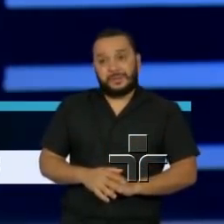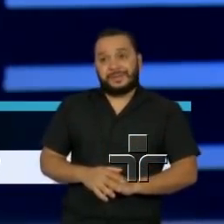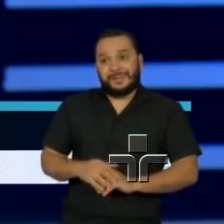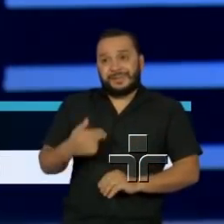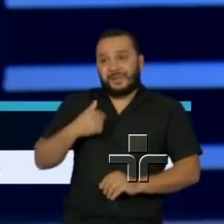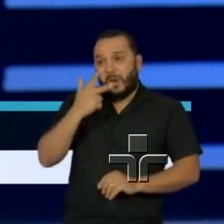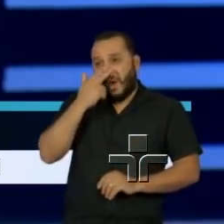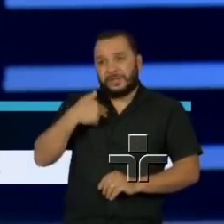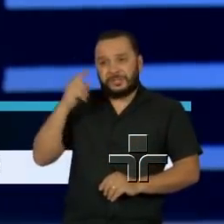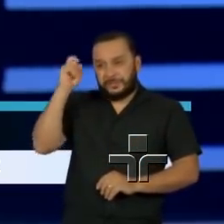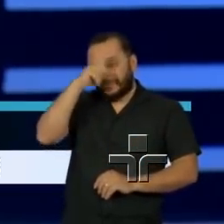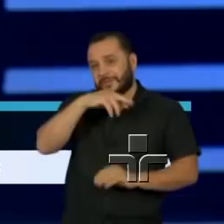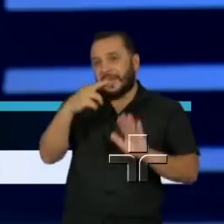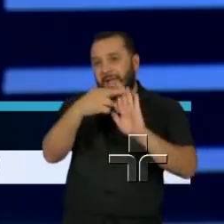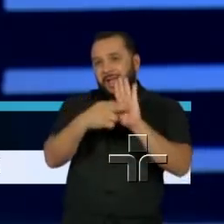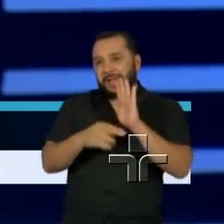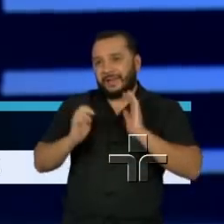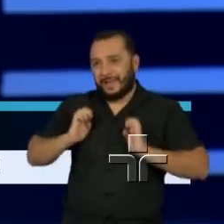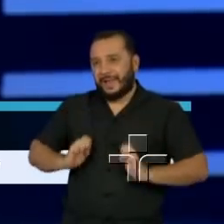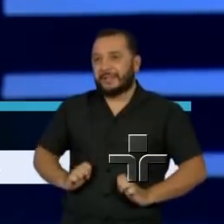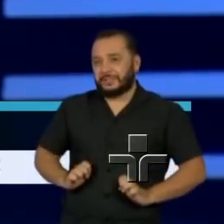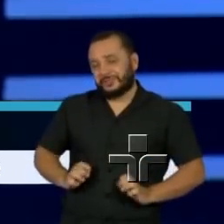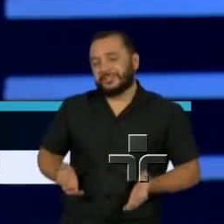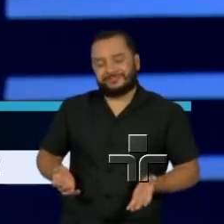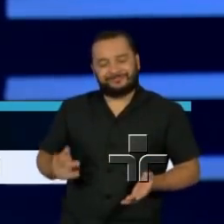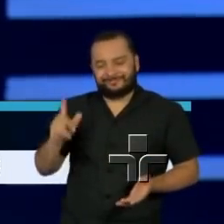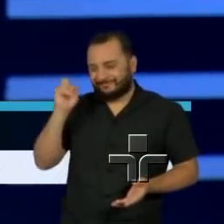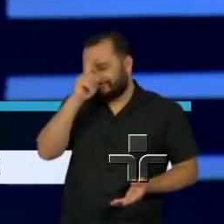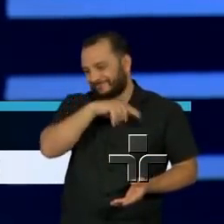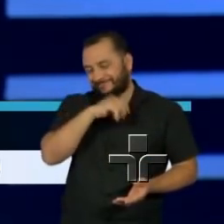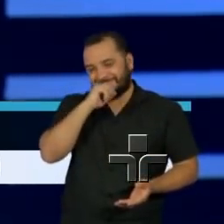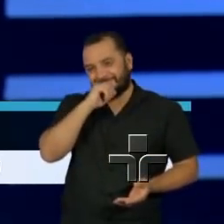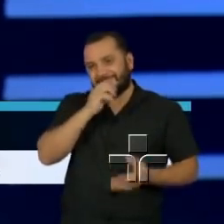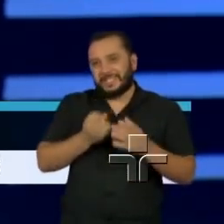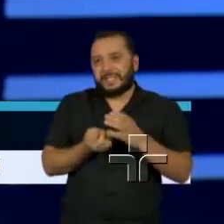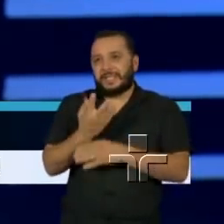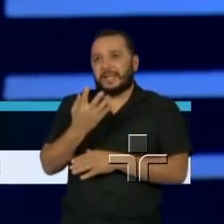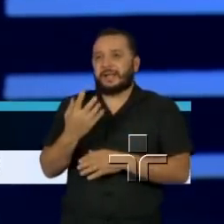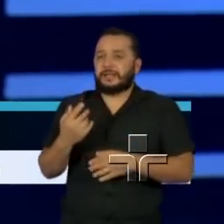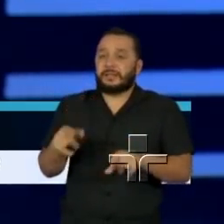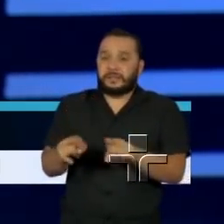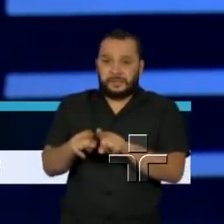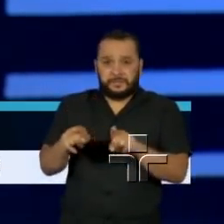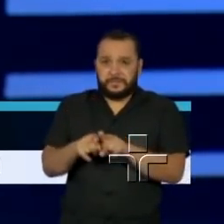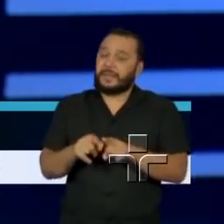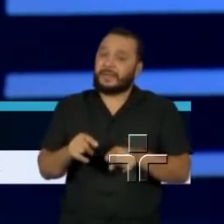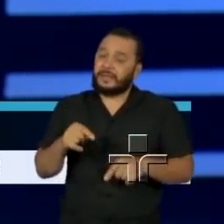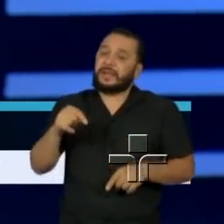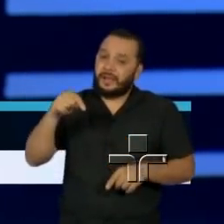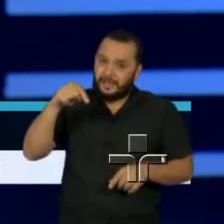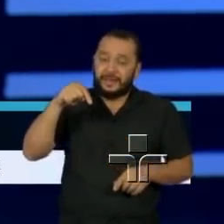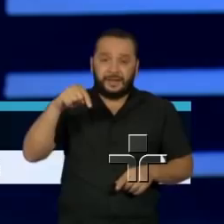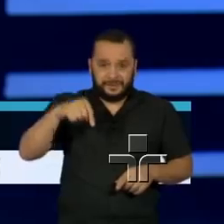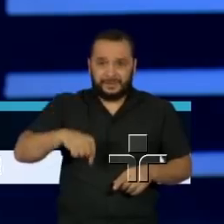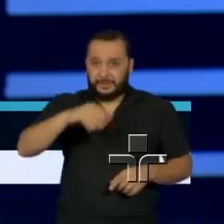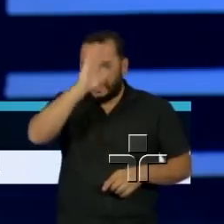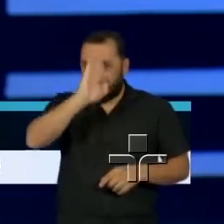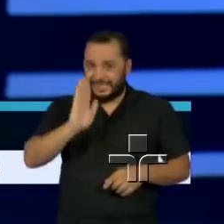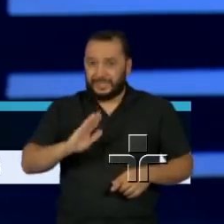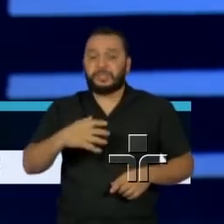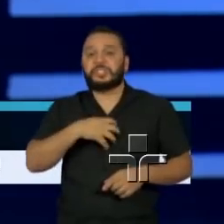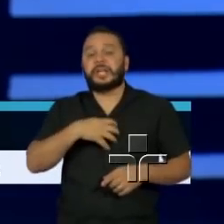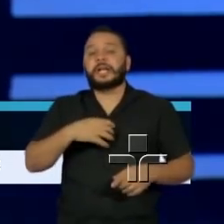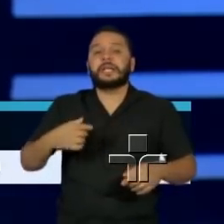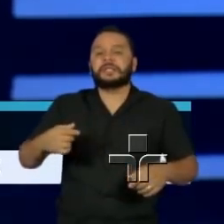ter um código de conduta, viu, Ana? Primeira coisa. Segundo, o nosso clima político não é dos melhores,